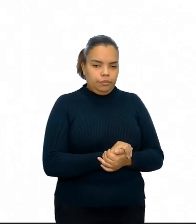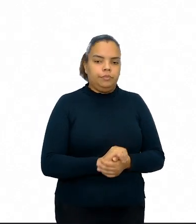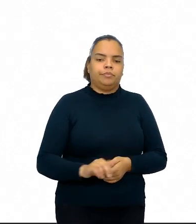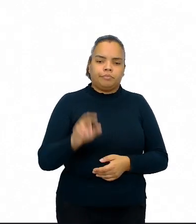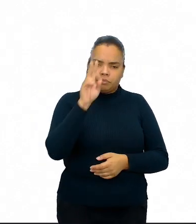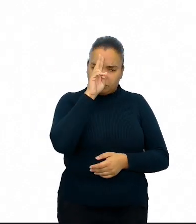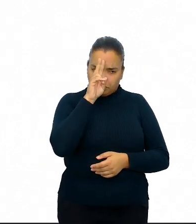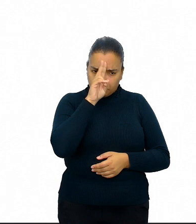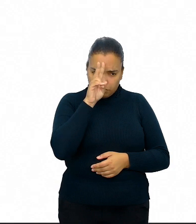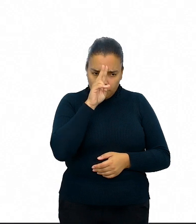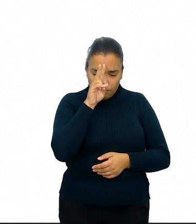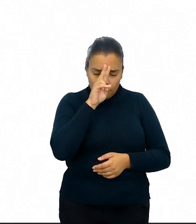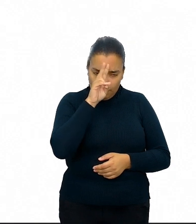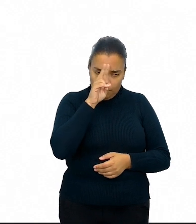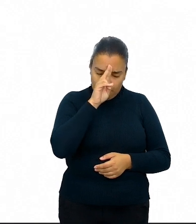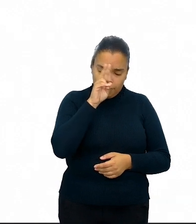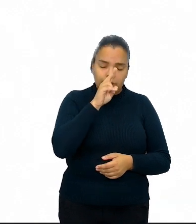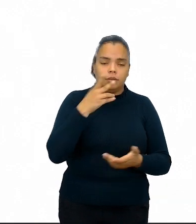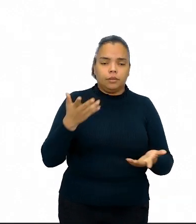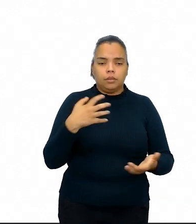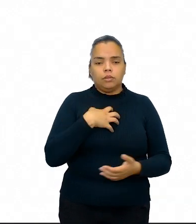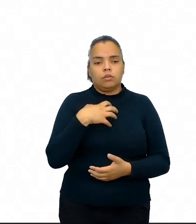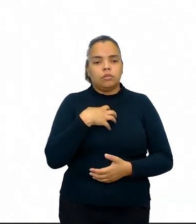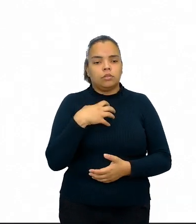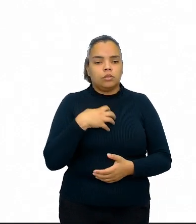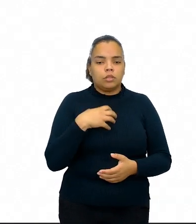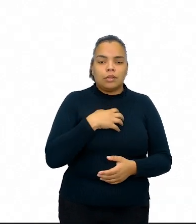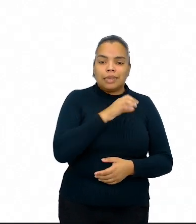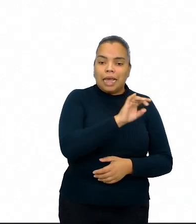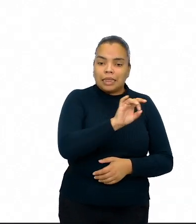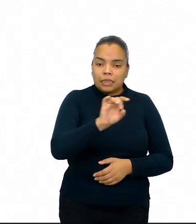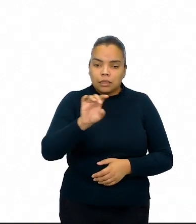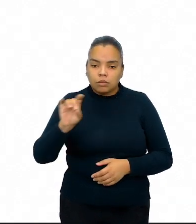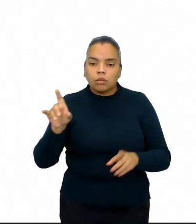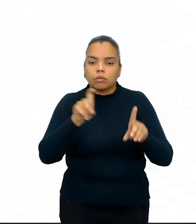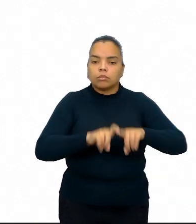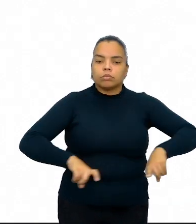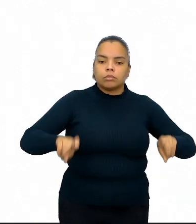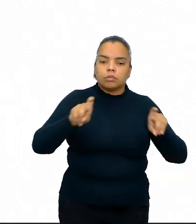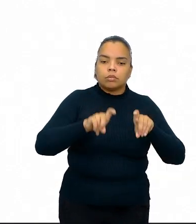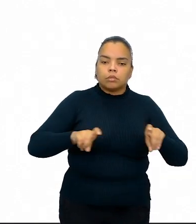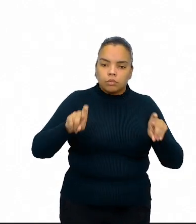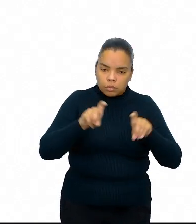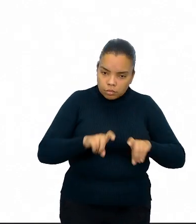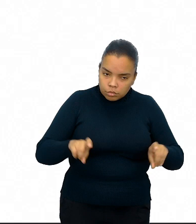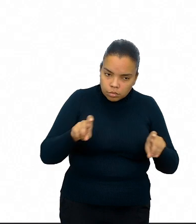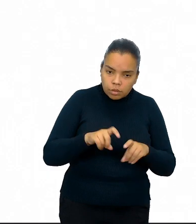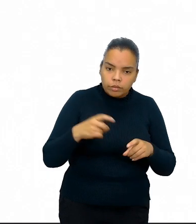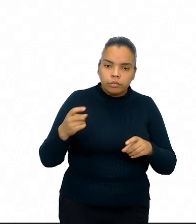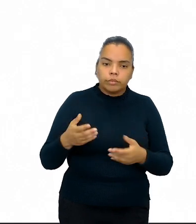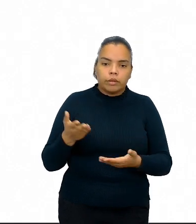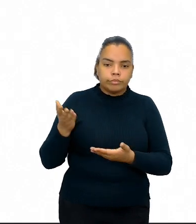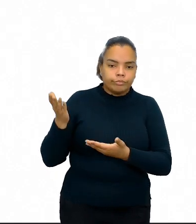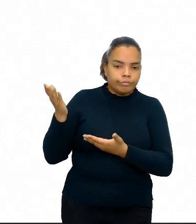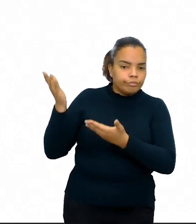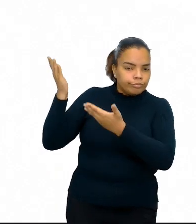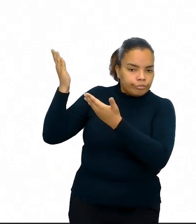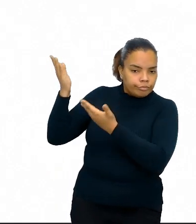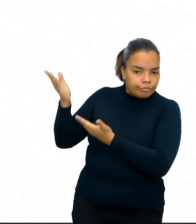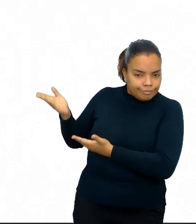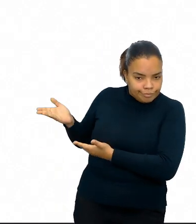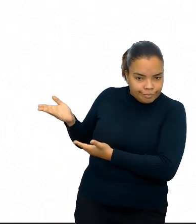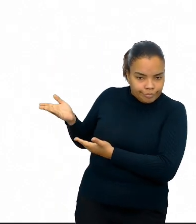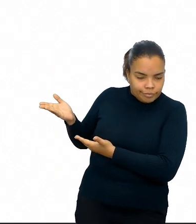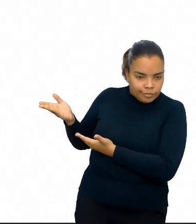diferentes filos. Dessa forma, né, caso não seja possível o uso dos recursos apresentados nesse slide, é sempre